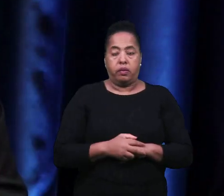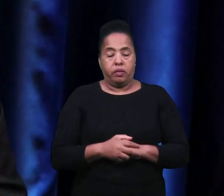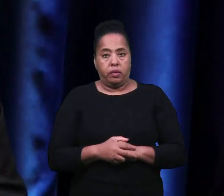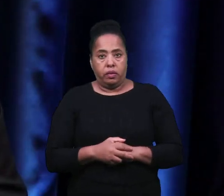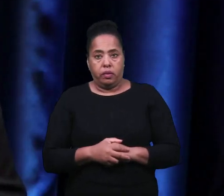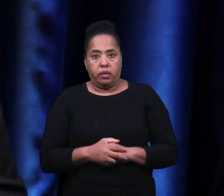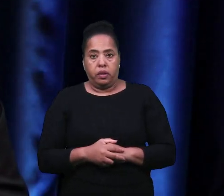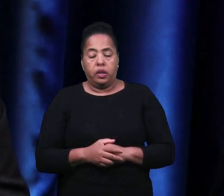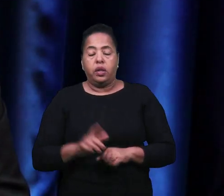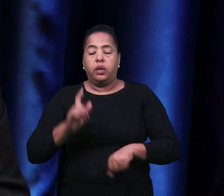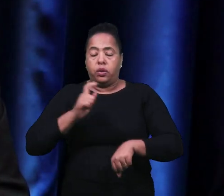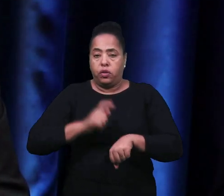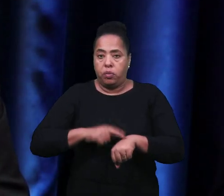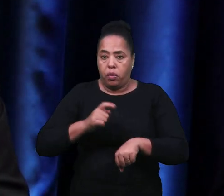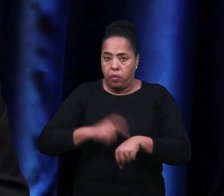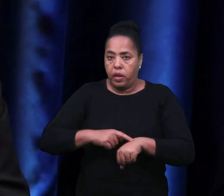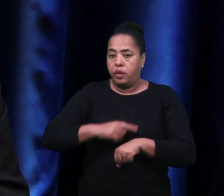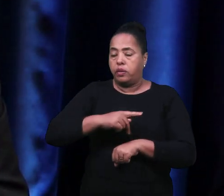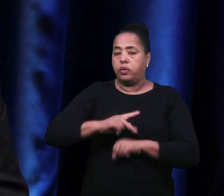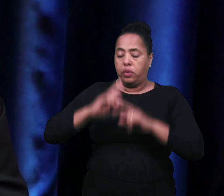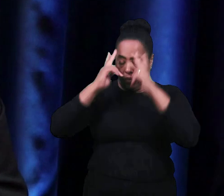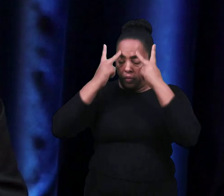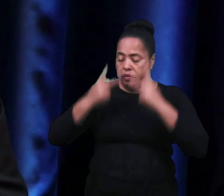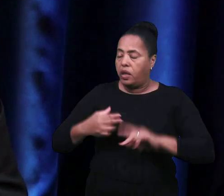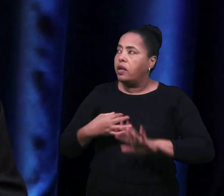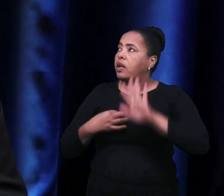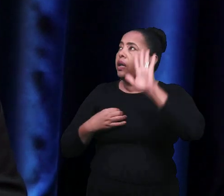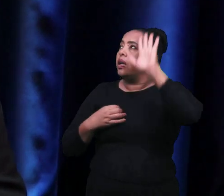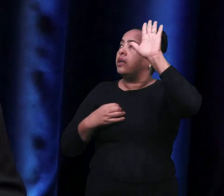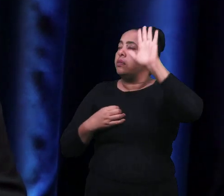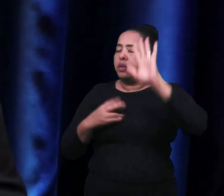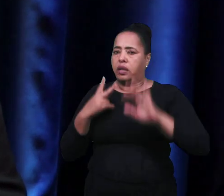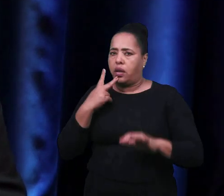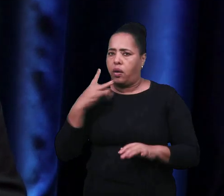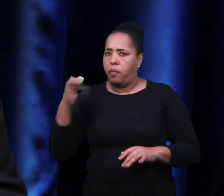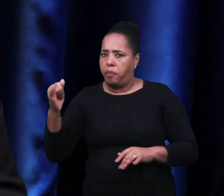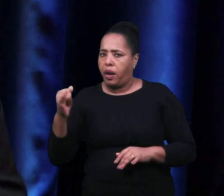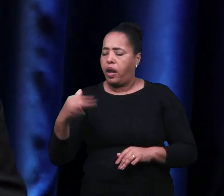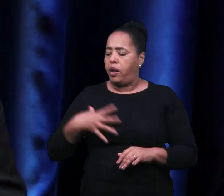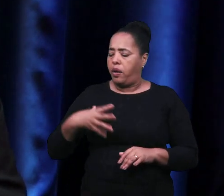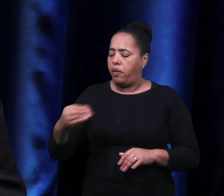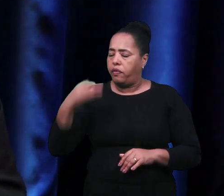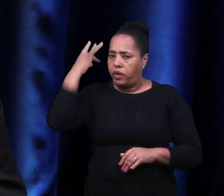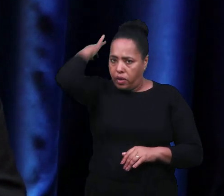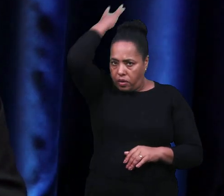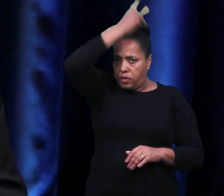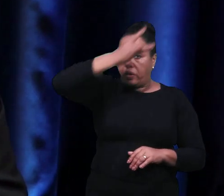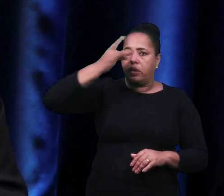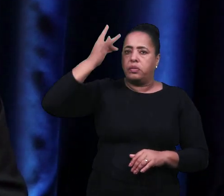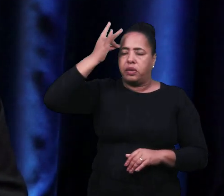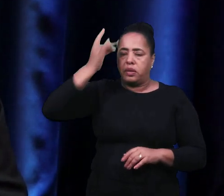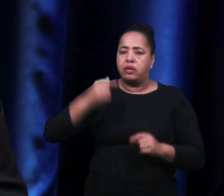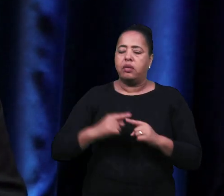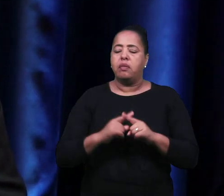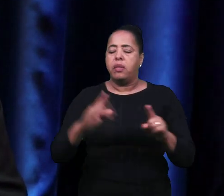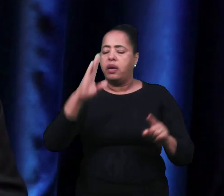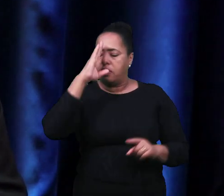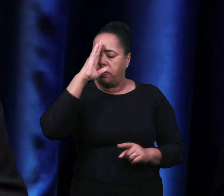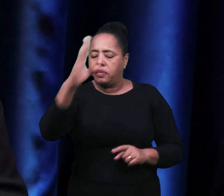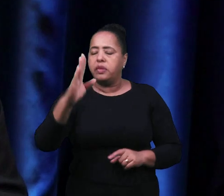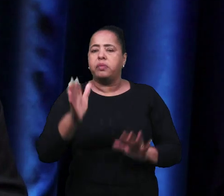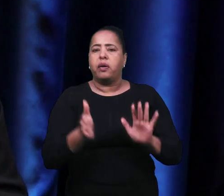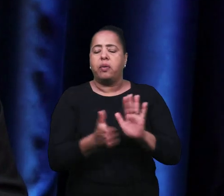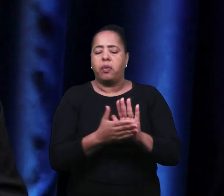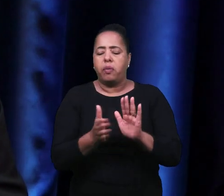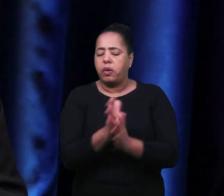homem diz eis-me aqui, ele está dizendo eis-me aqui ao Pai, ao Filho e ao Espírito Santo, mas justamente é esse projeto